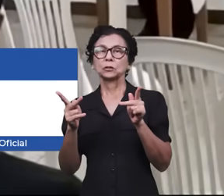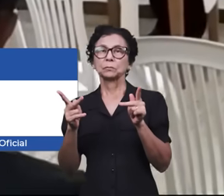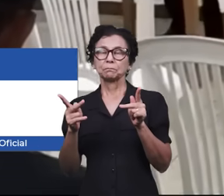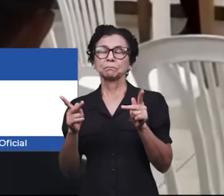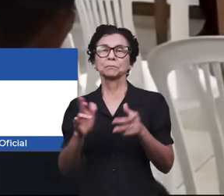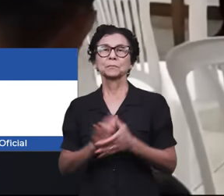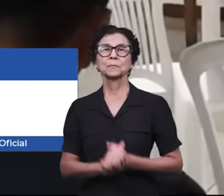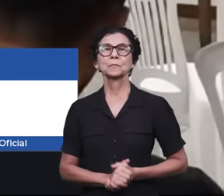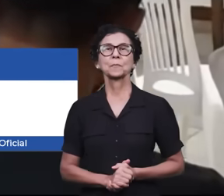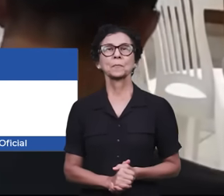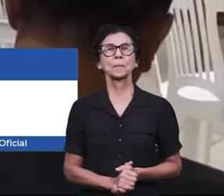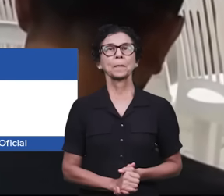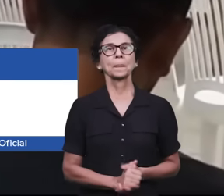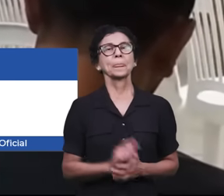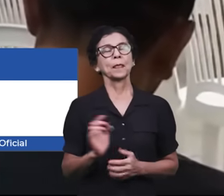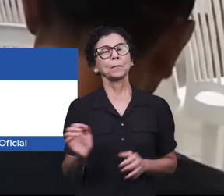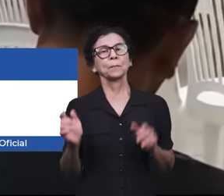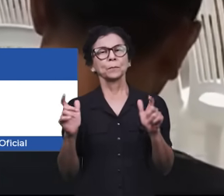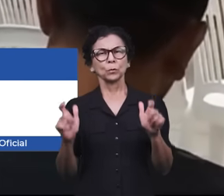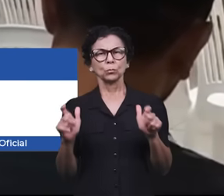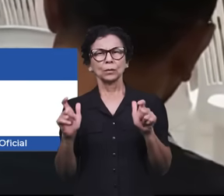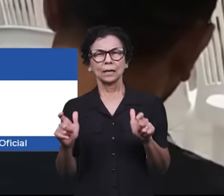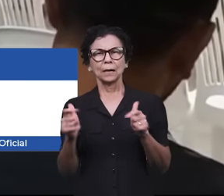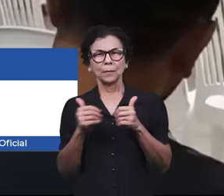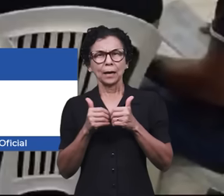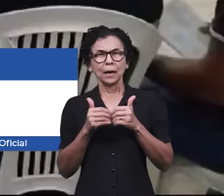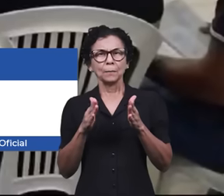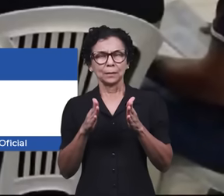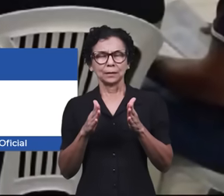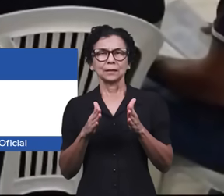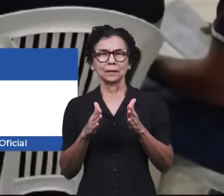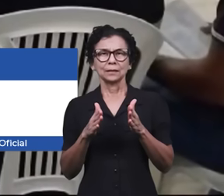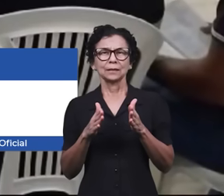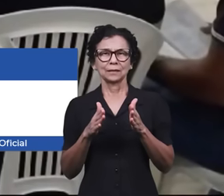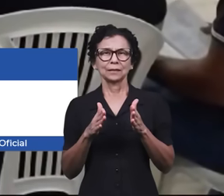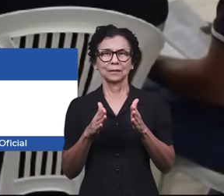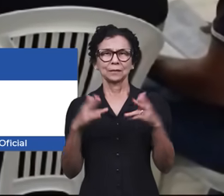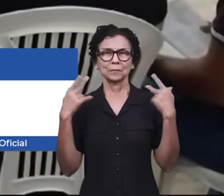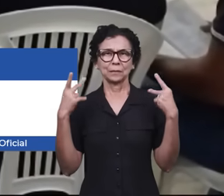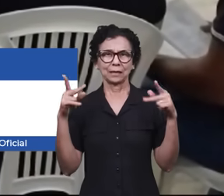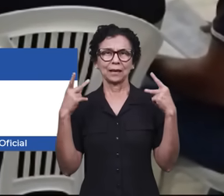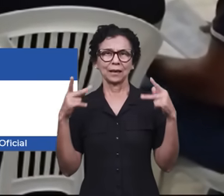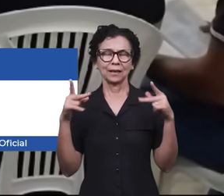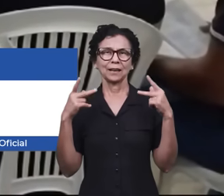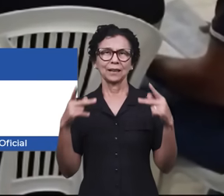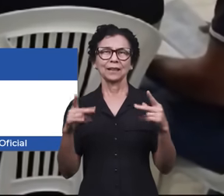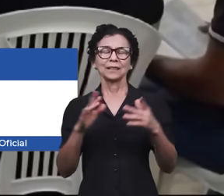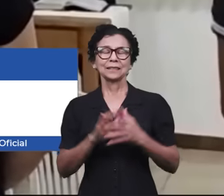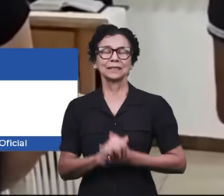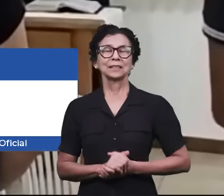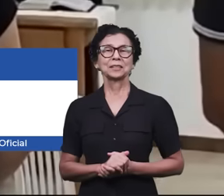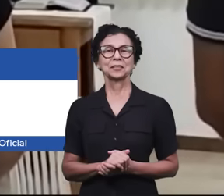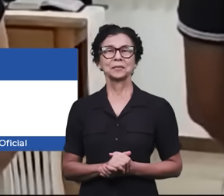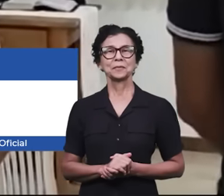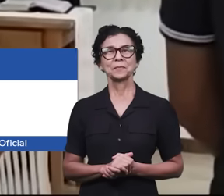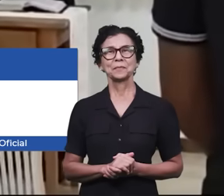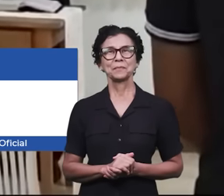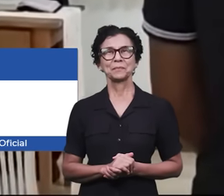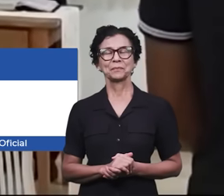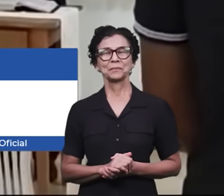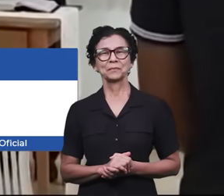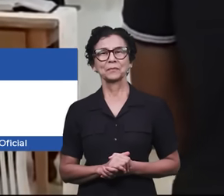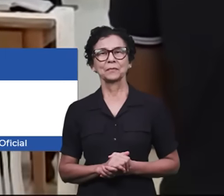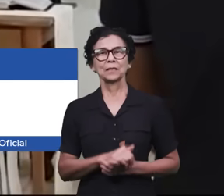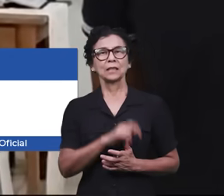do estado, mais um ponto de pregação foi iniciado, dessa vez na cidade de Três Barras do Paraná, que fica a cerca de 1h30